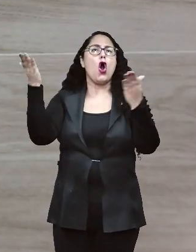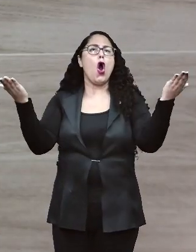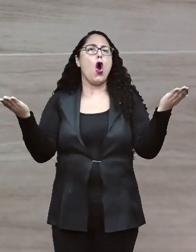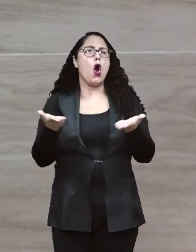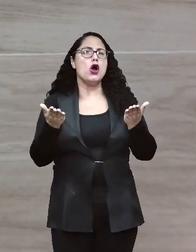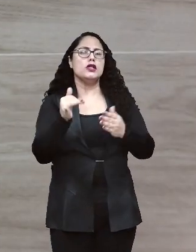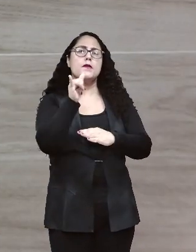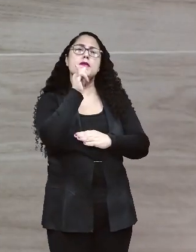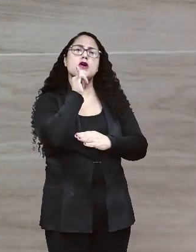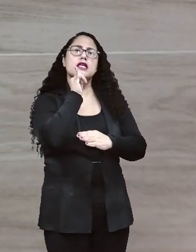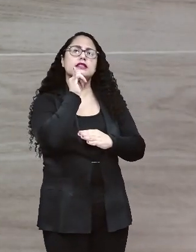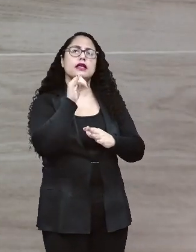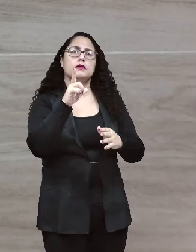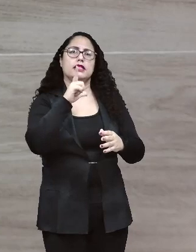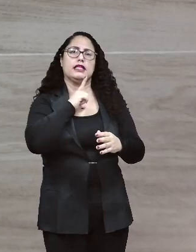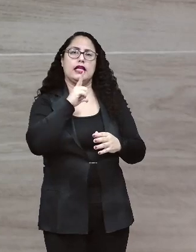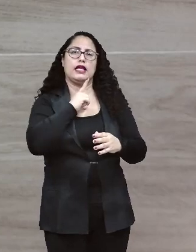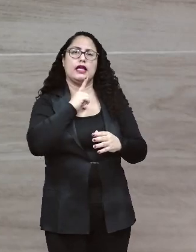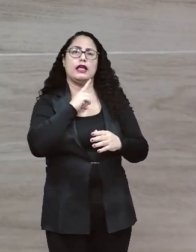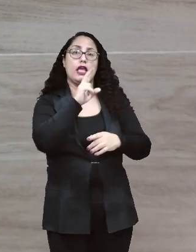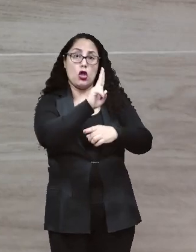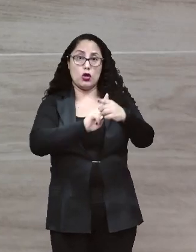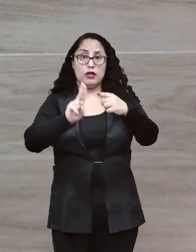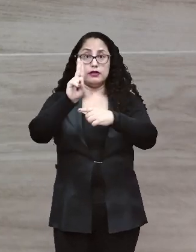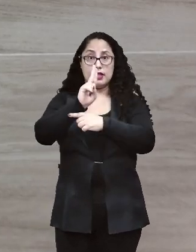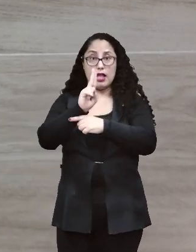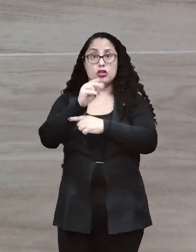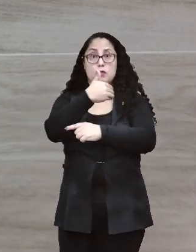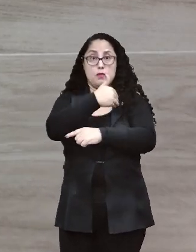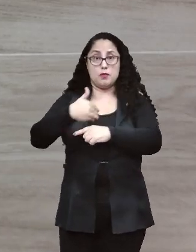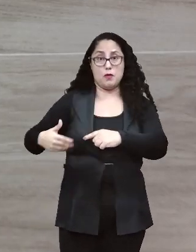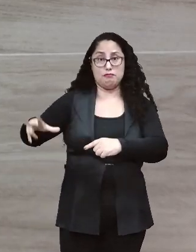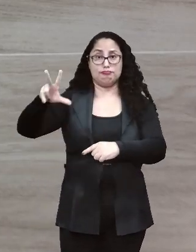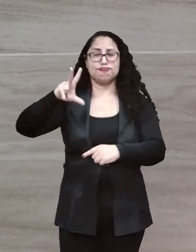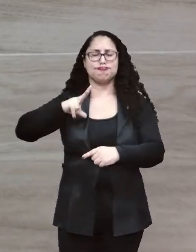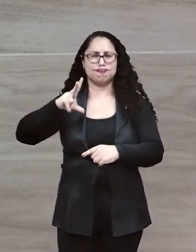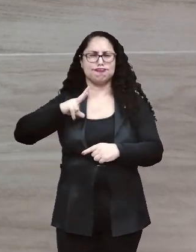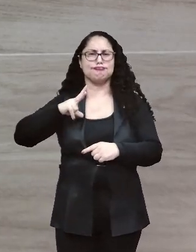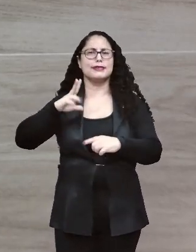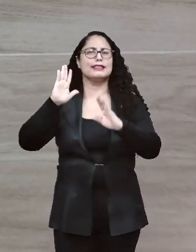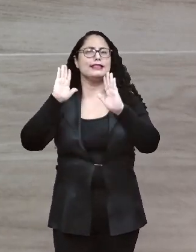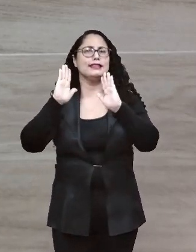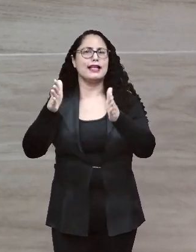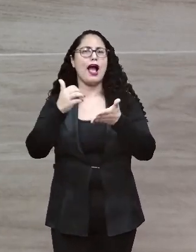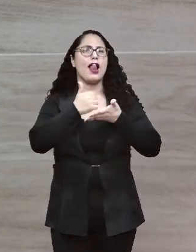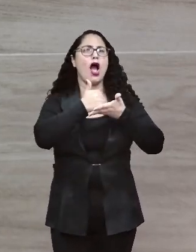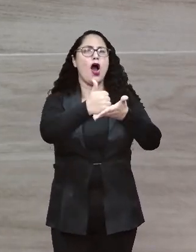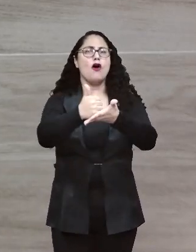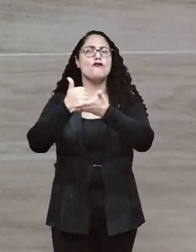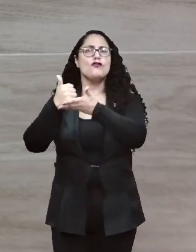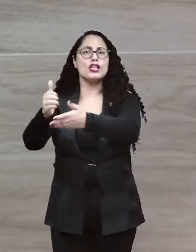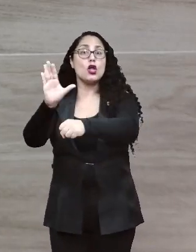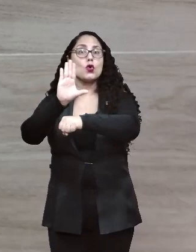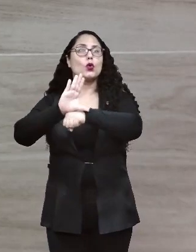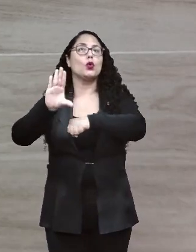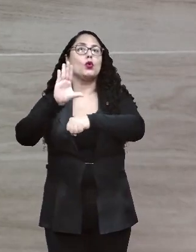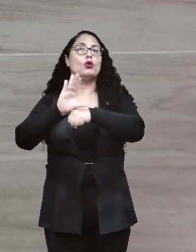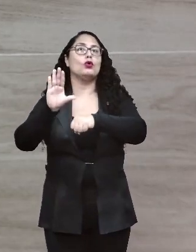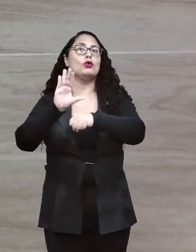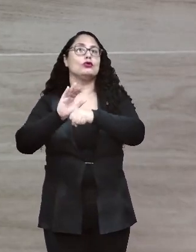exemplo, nós já temos universidades públicas e privadas que já estão ofertando cursos